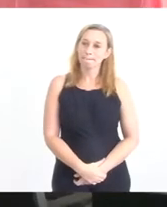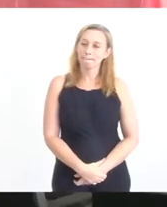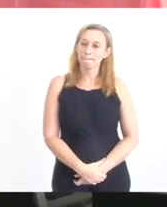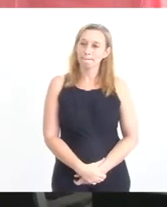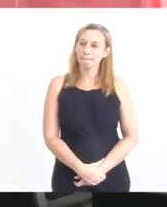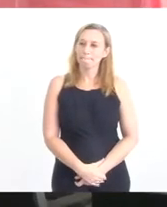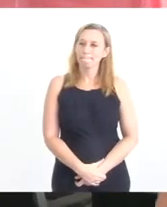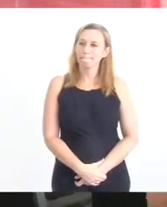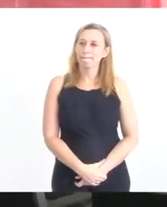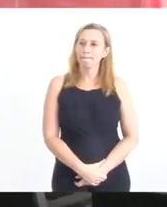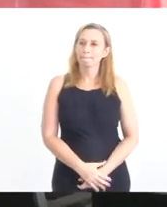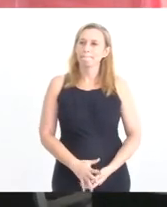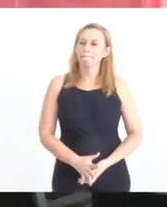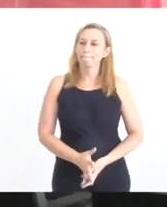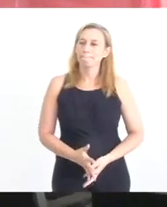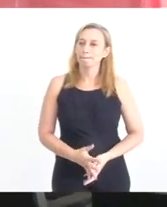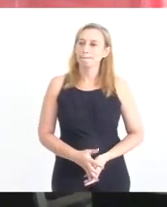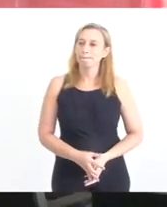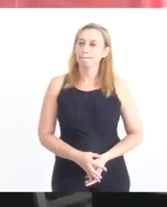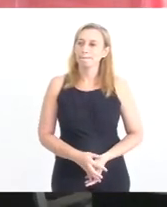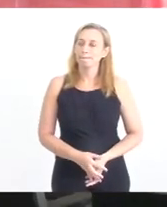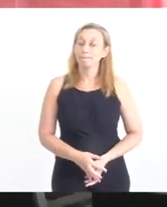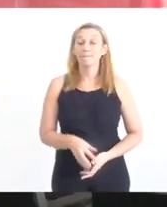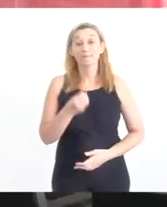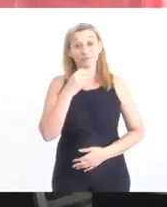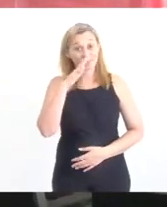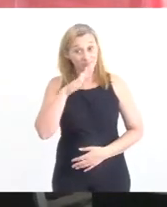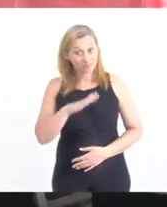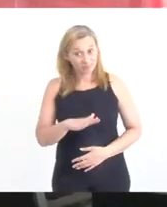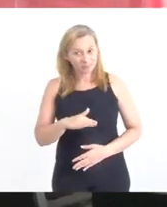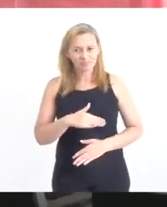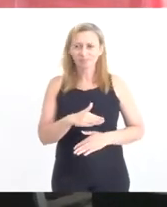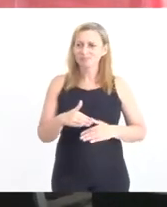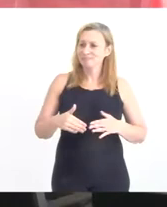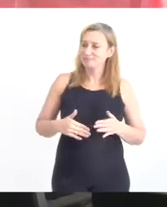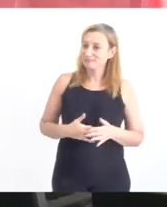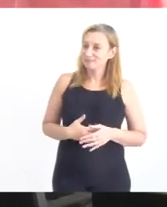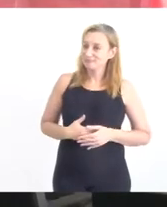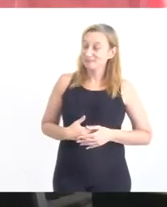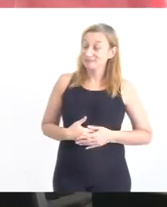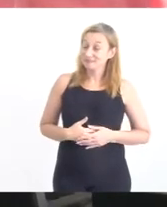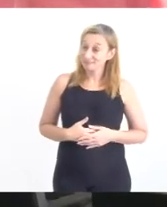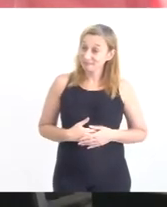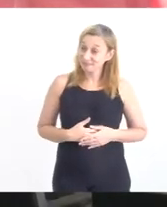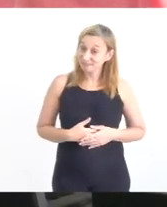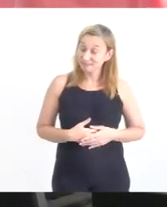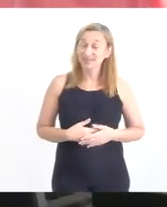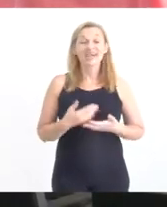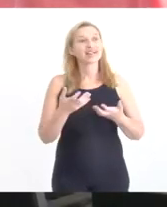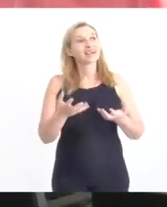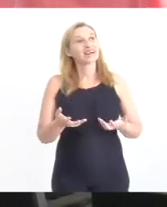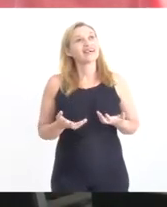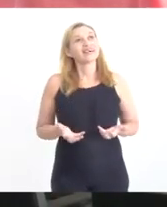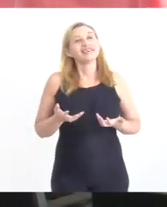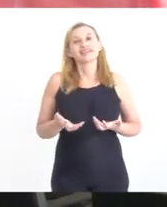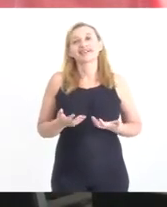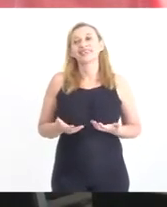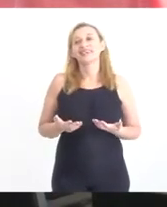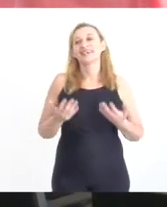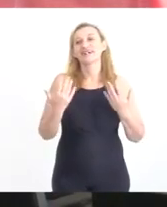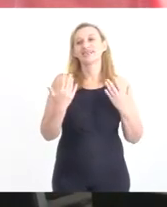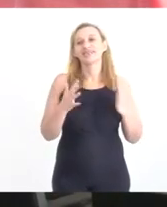Oi oi boa tarde a todos a todas a todos eu quero